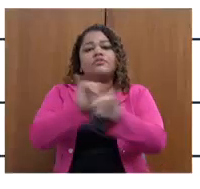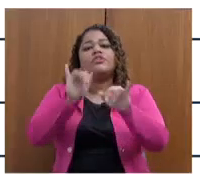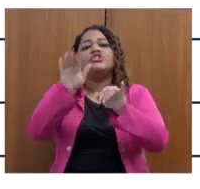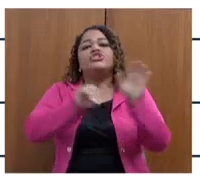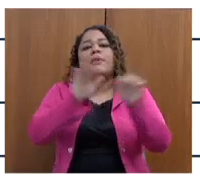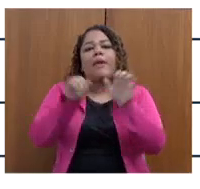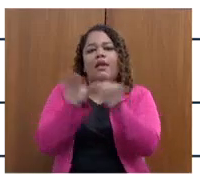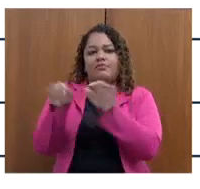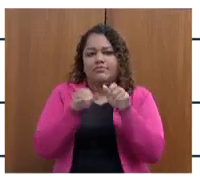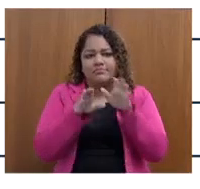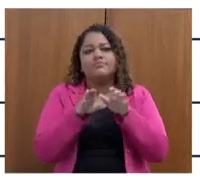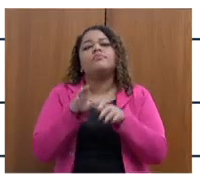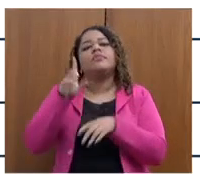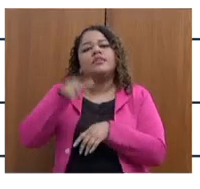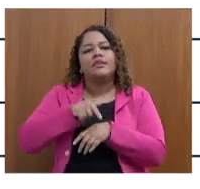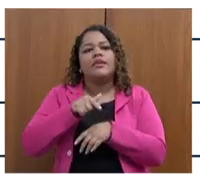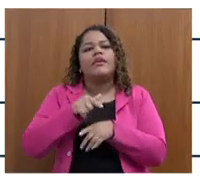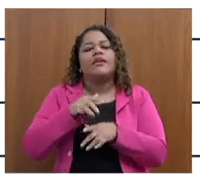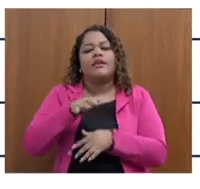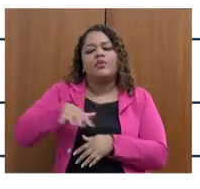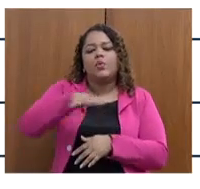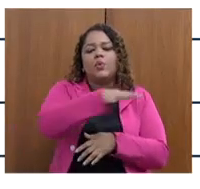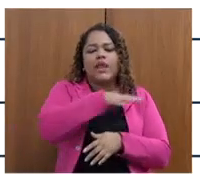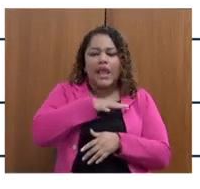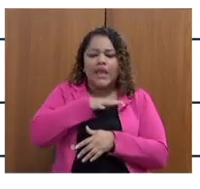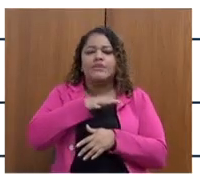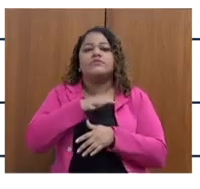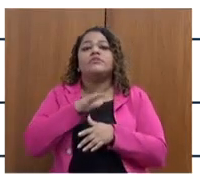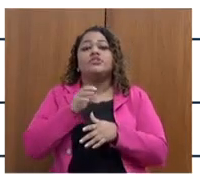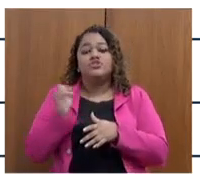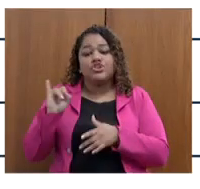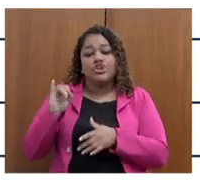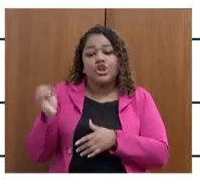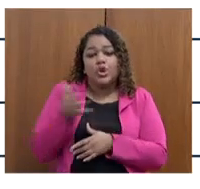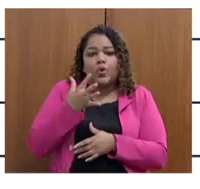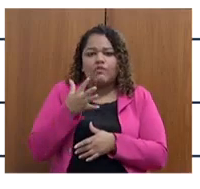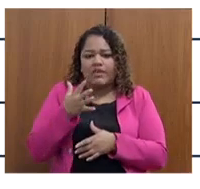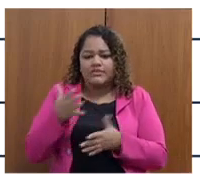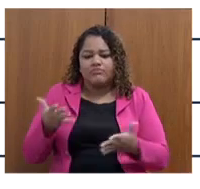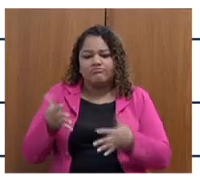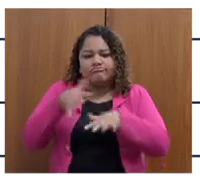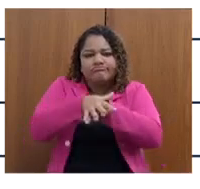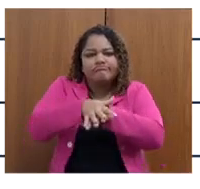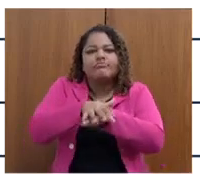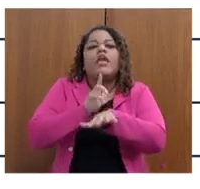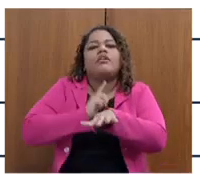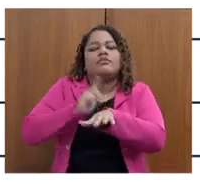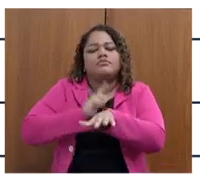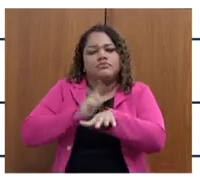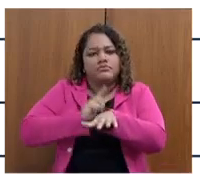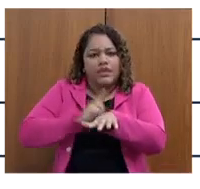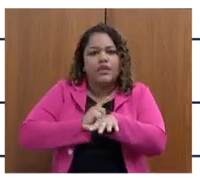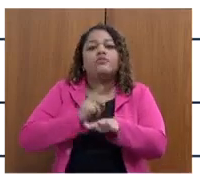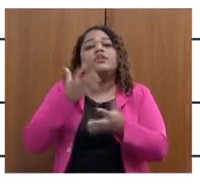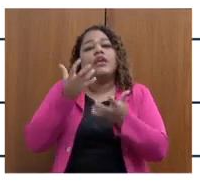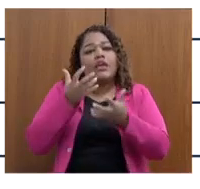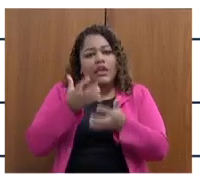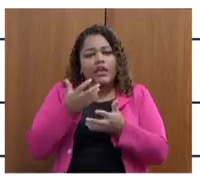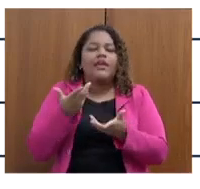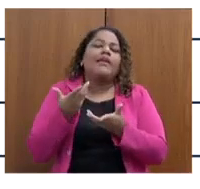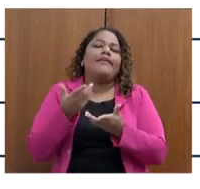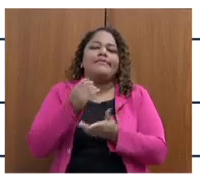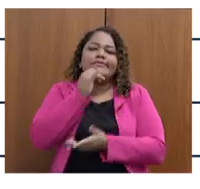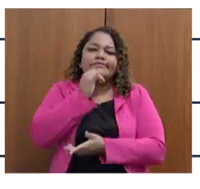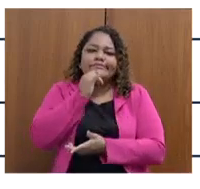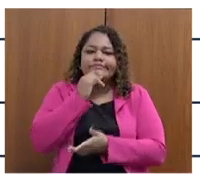a chamada aí de integração de ambientes promotores de inovação a gente quer aumentar a integração né de centros